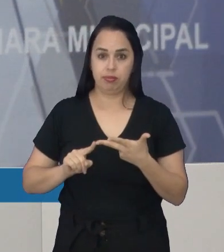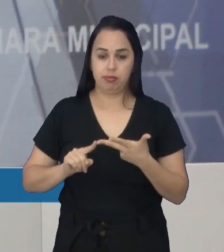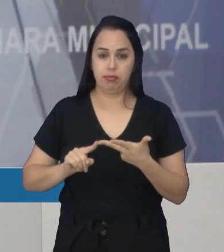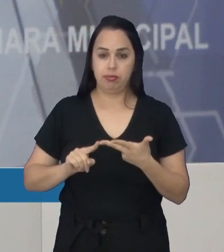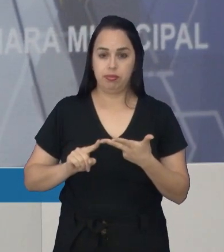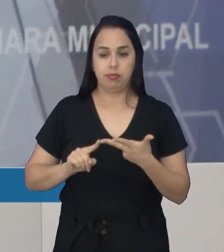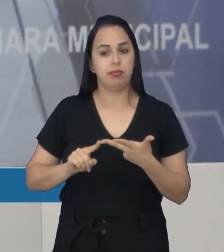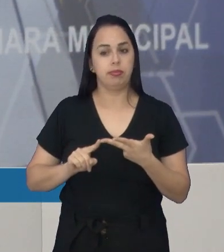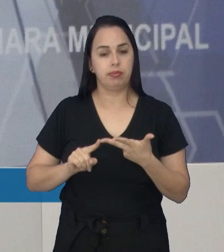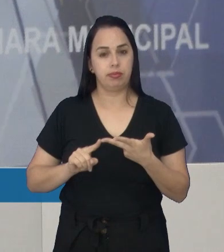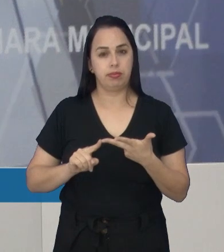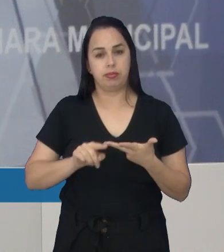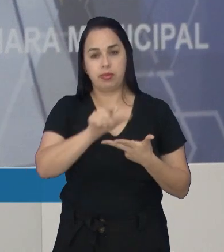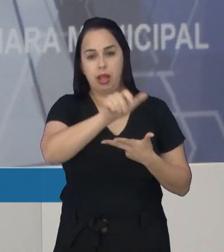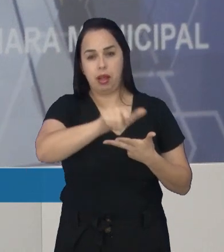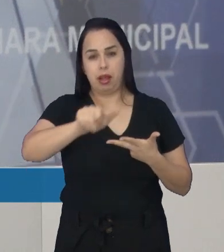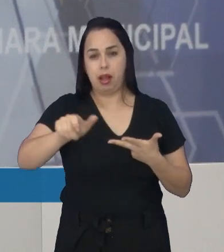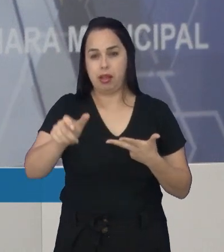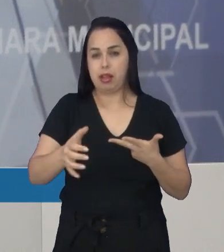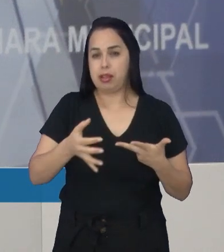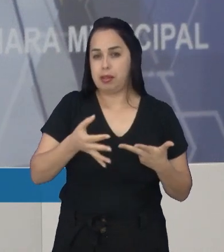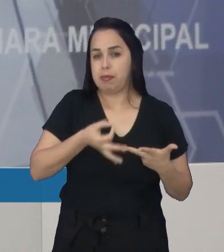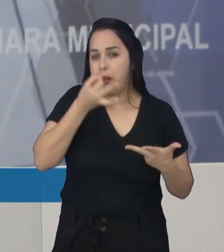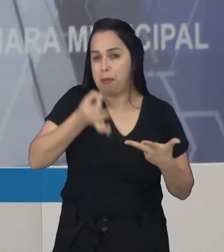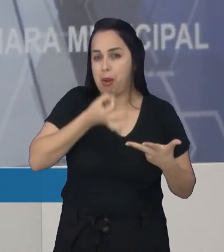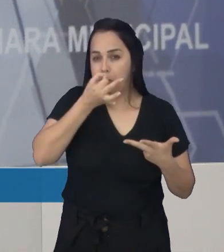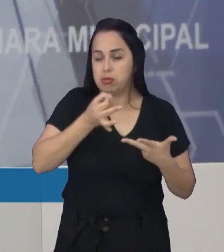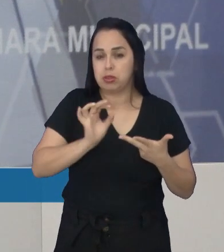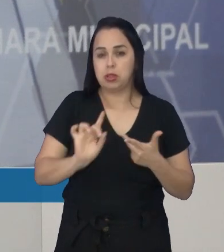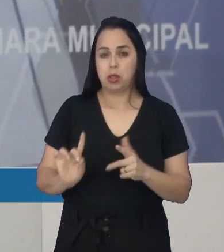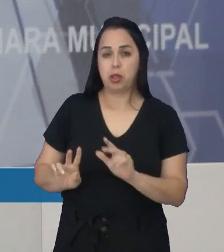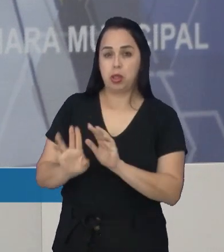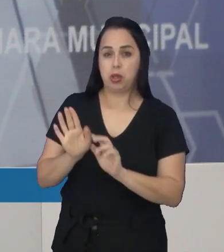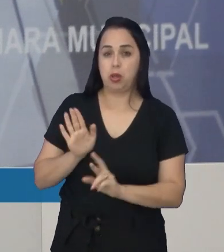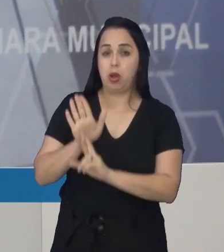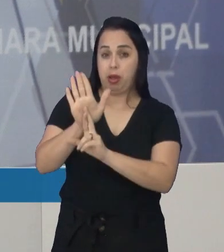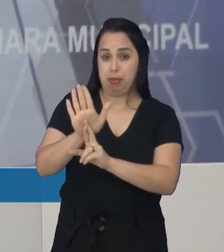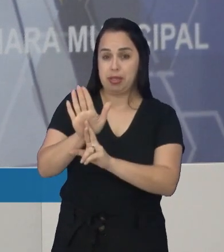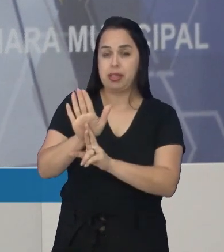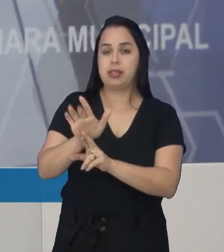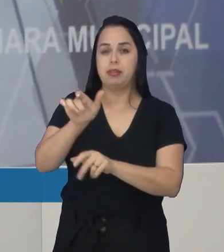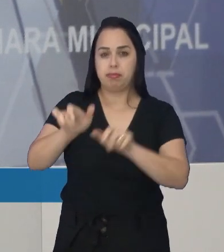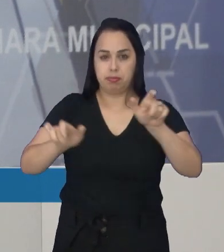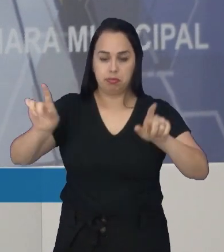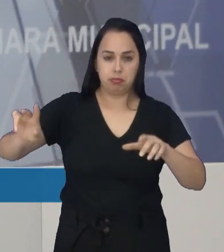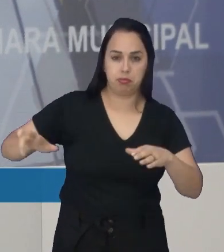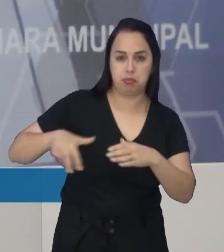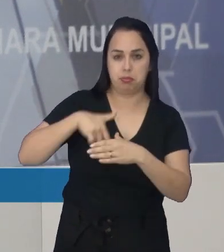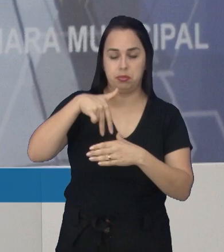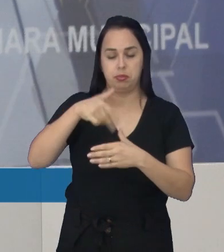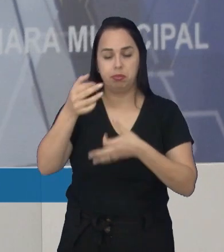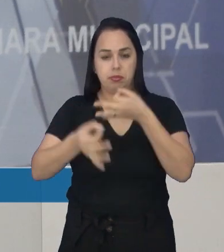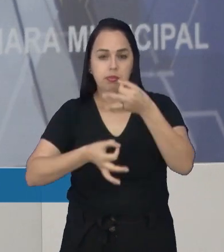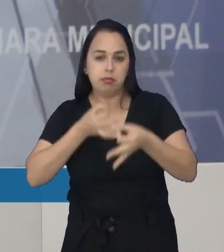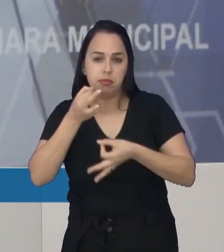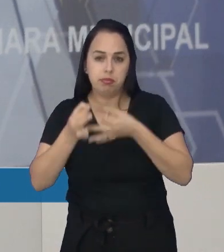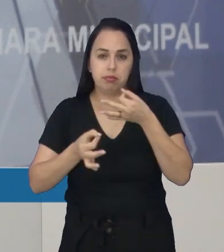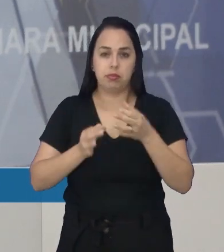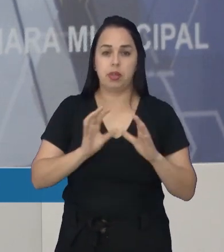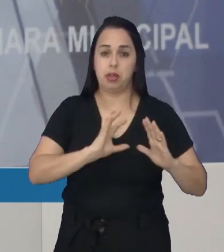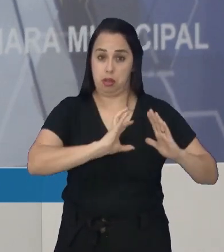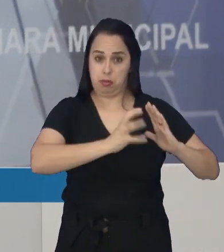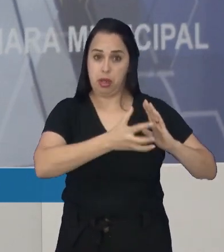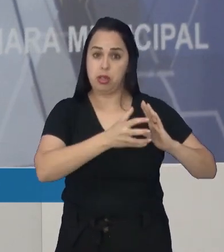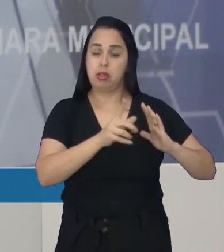manifestação do cidadãos presentes e representantes de interesses de segmentos da sociedade e dos partidos